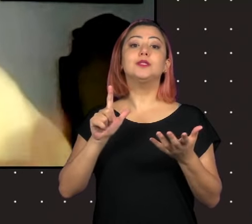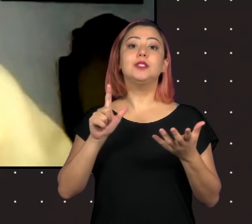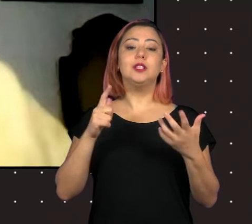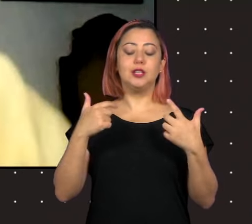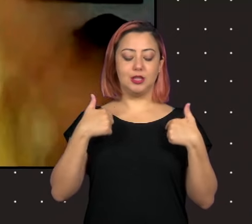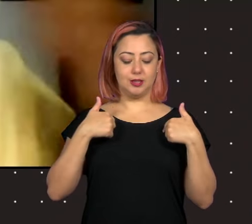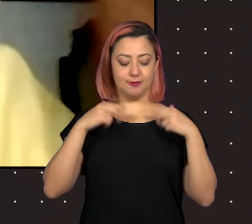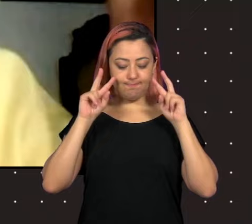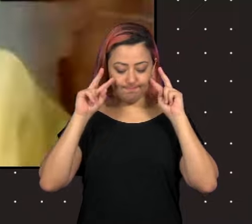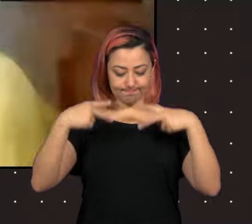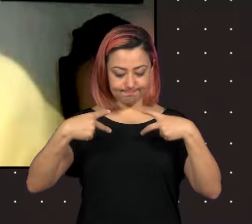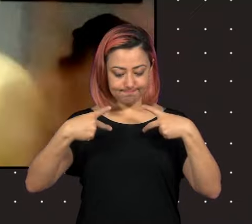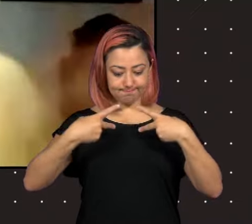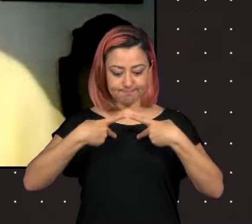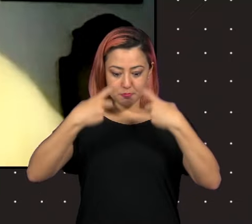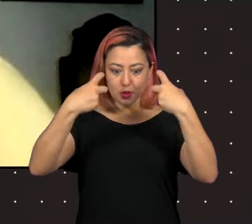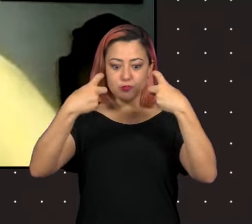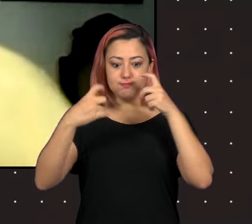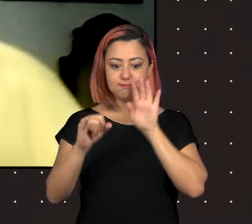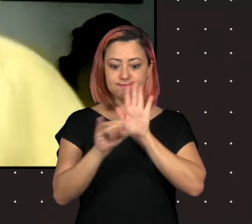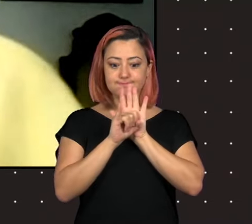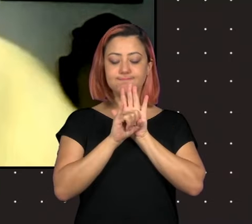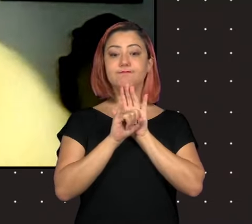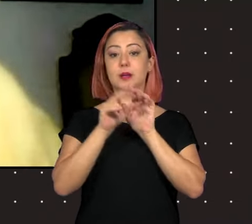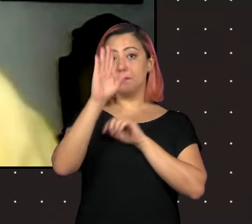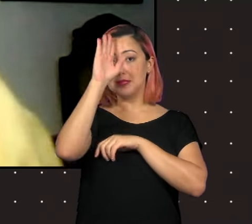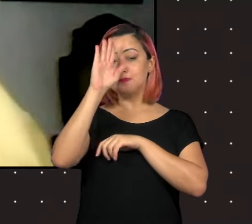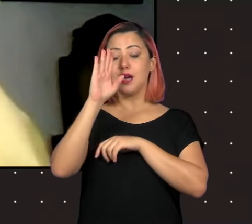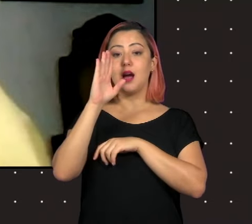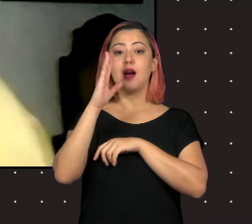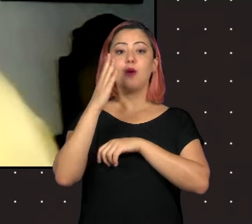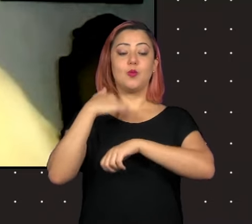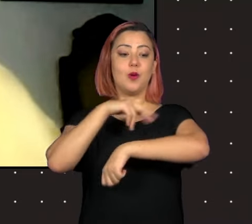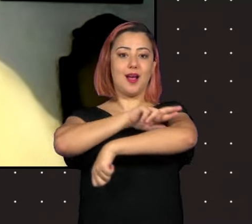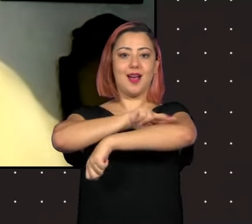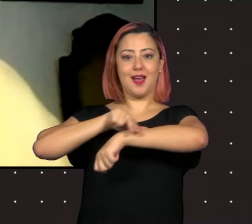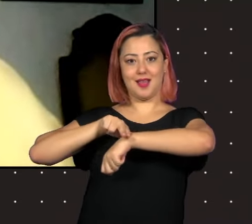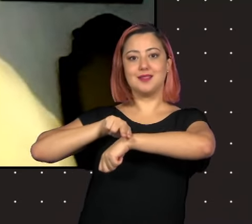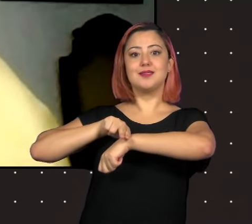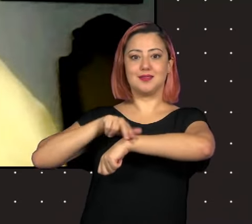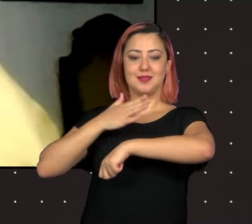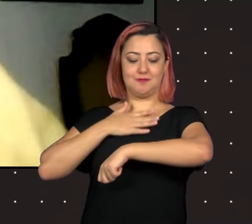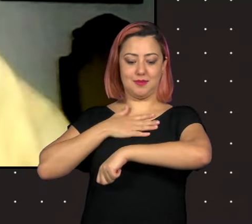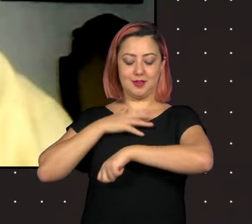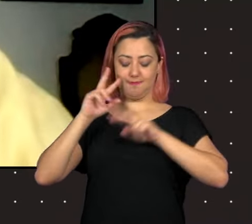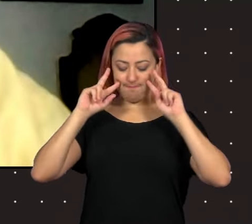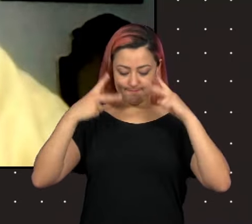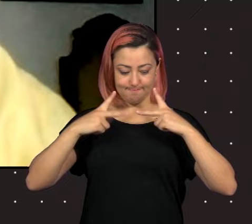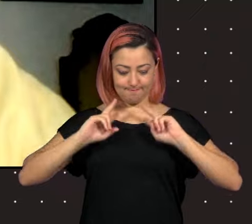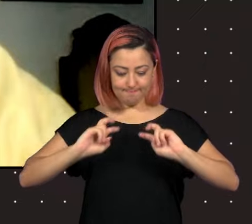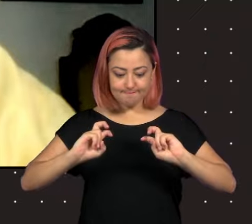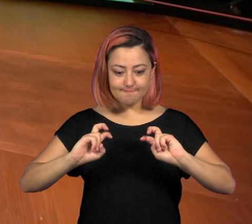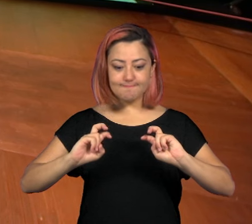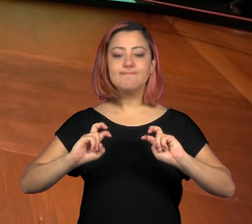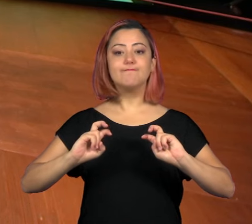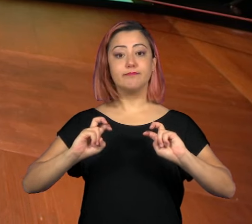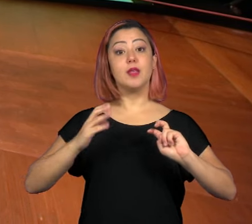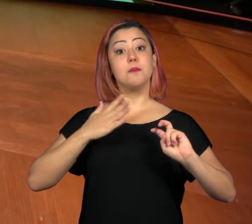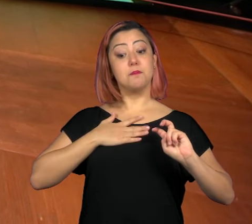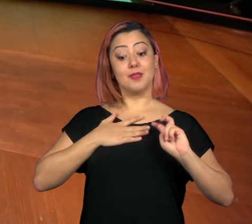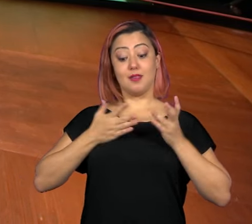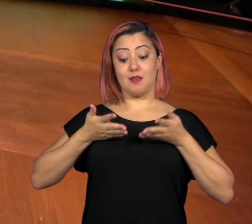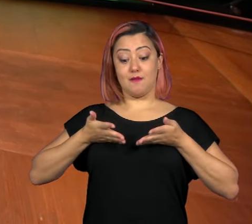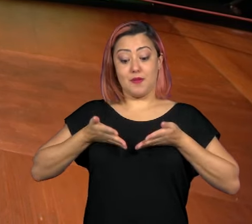minha identidade racial, vamos dizer assim. Eu era de uma